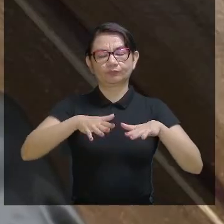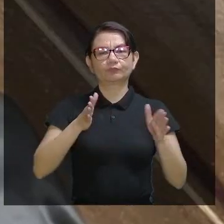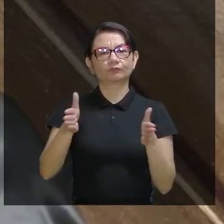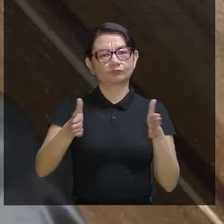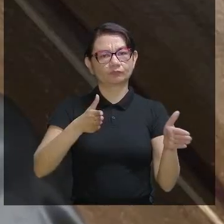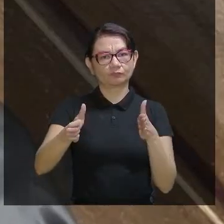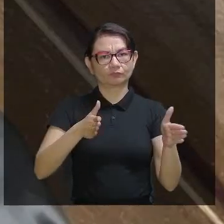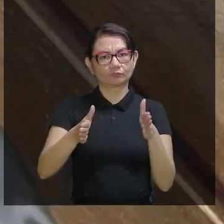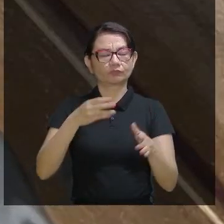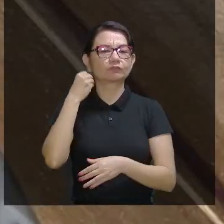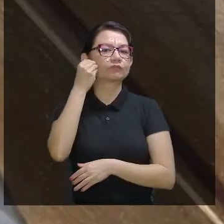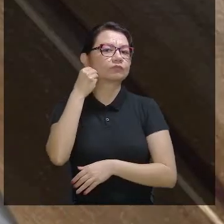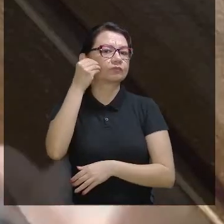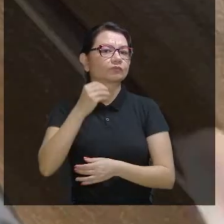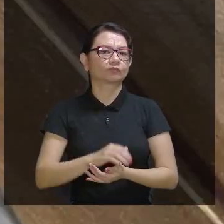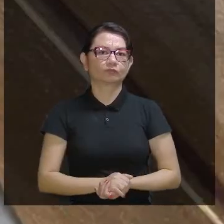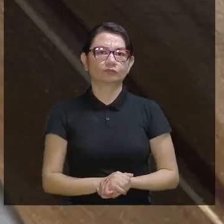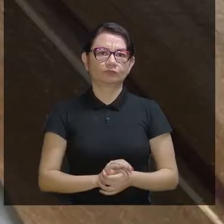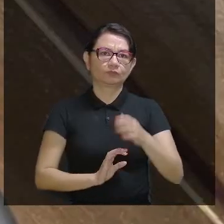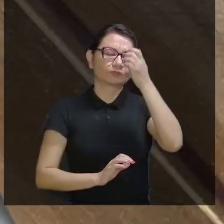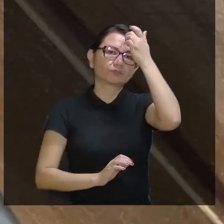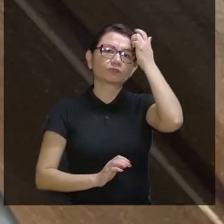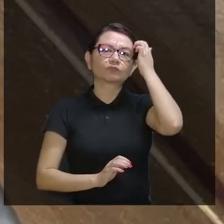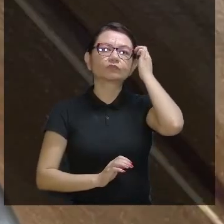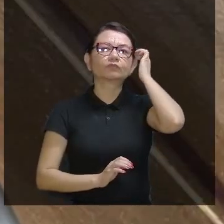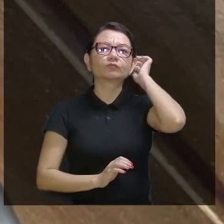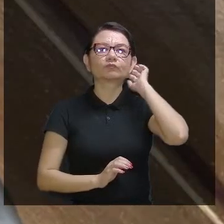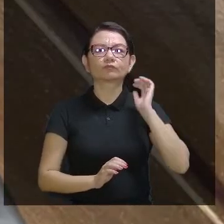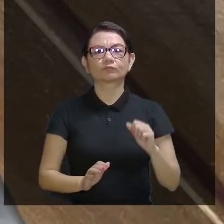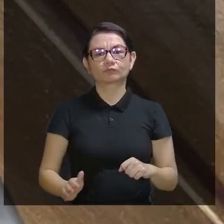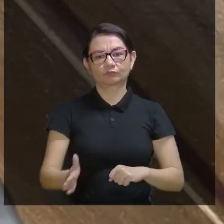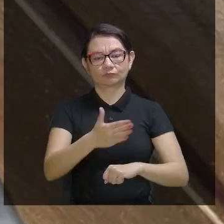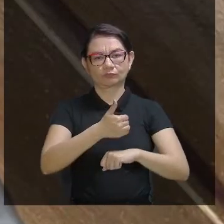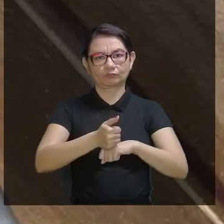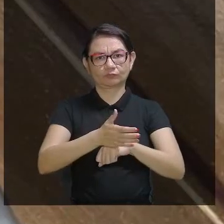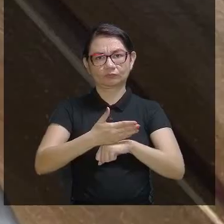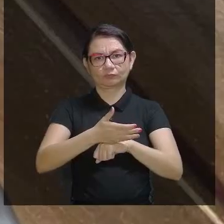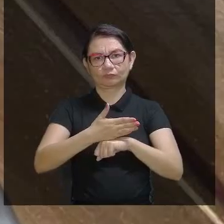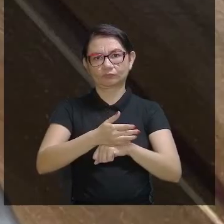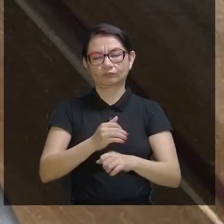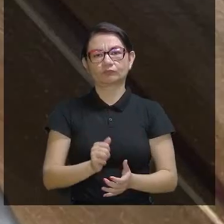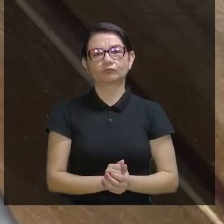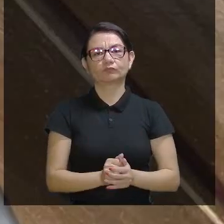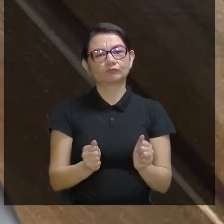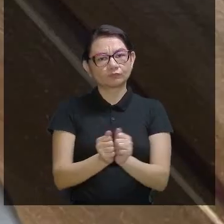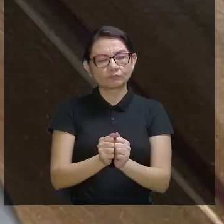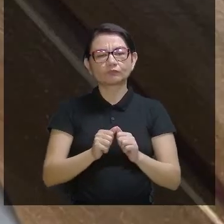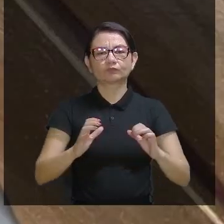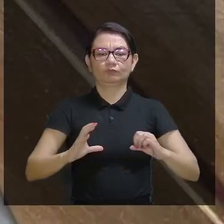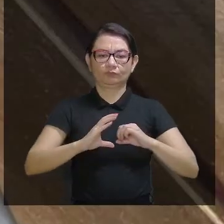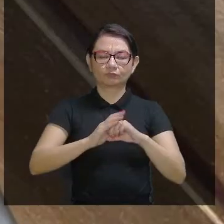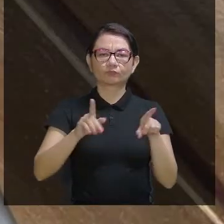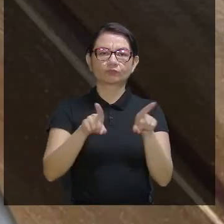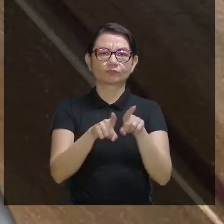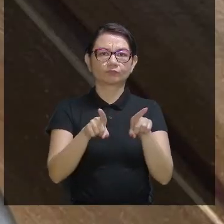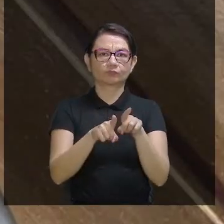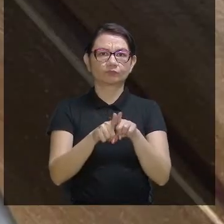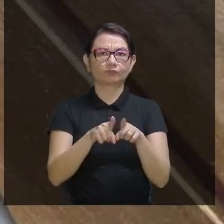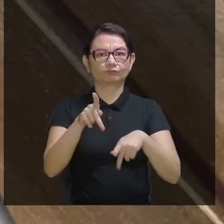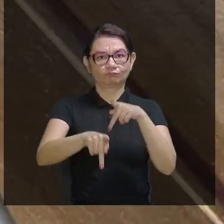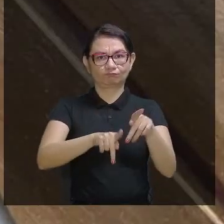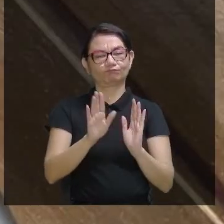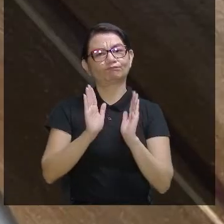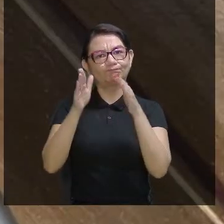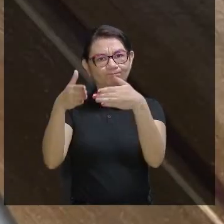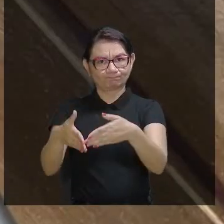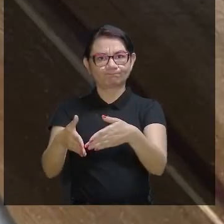hoje a concessão, e agora nós temos uma embaixadora junto ao nosso tribunal, também dirigida a essa população.